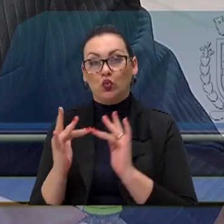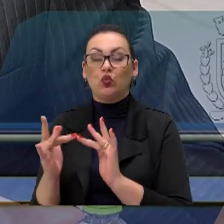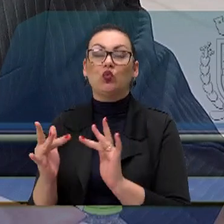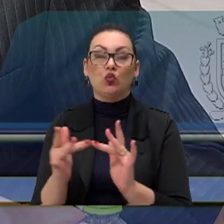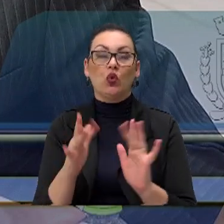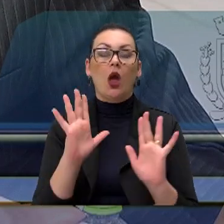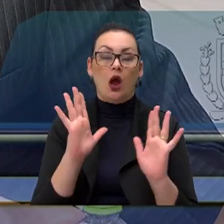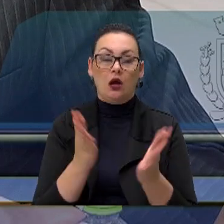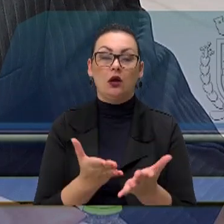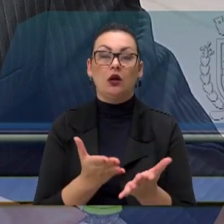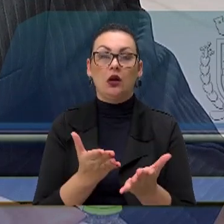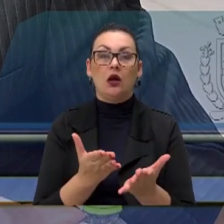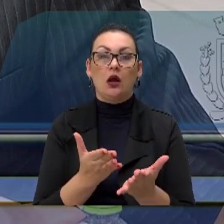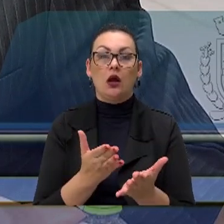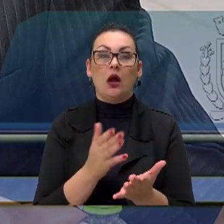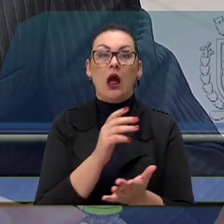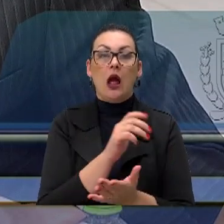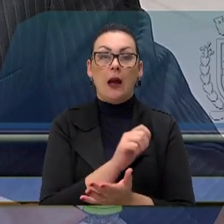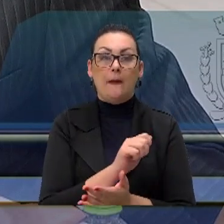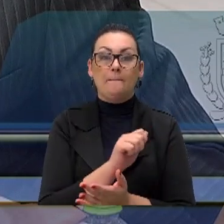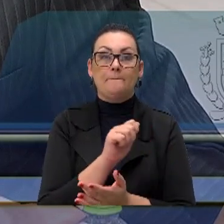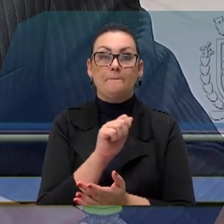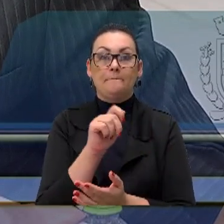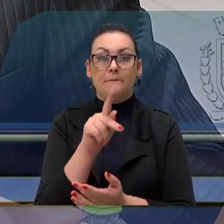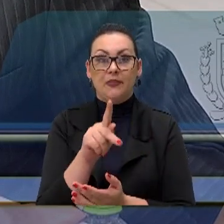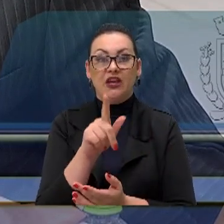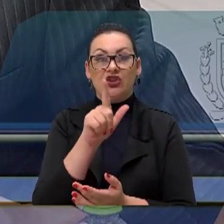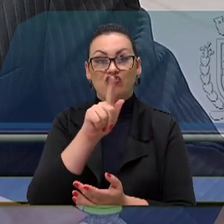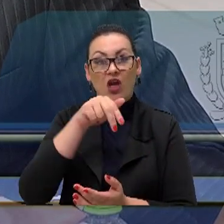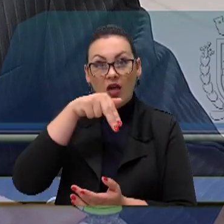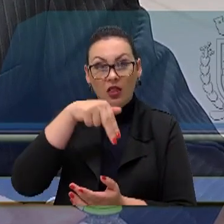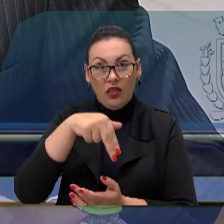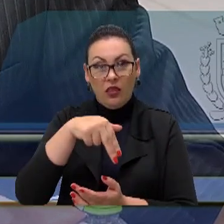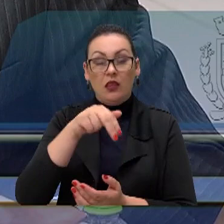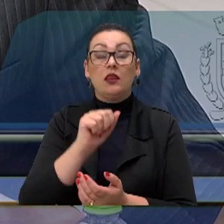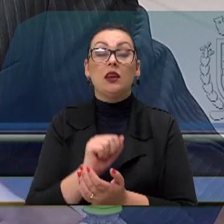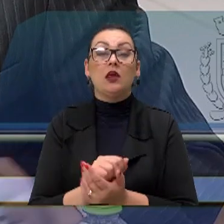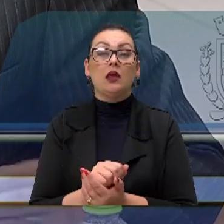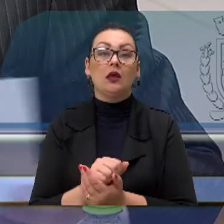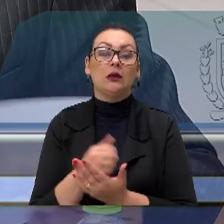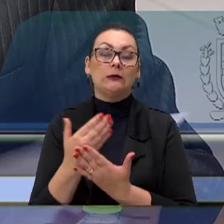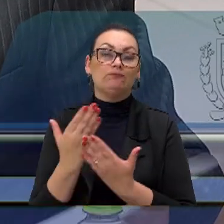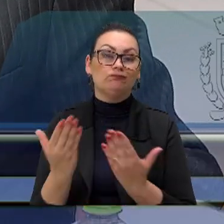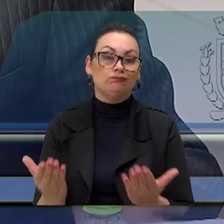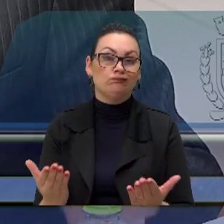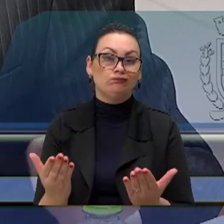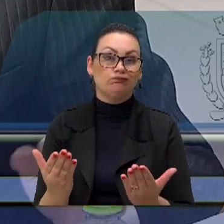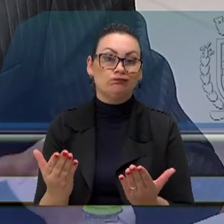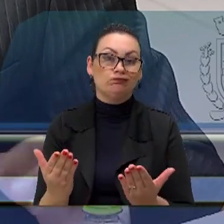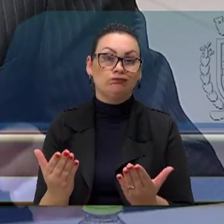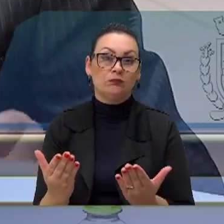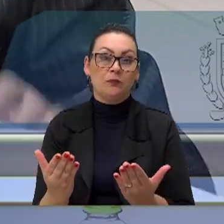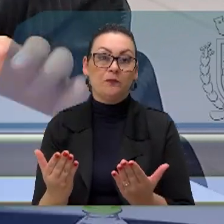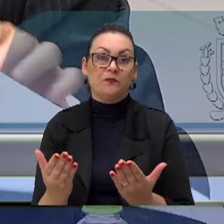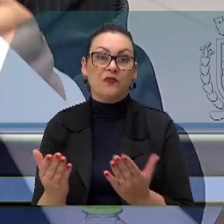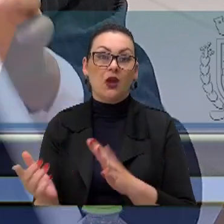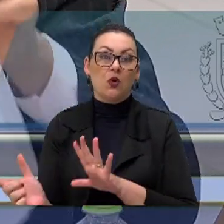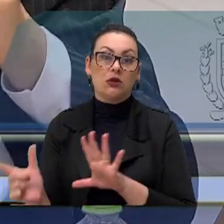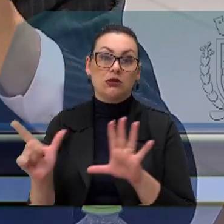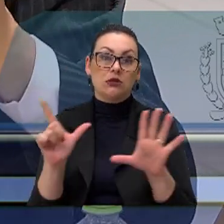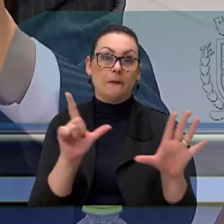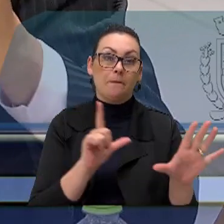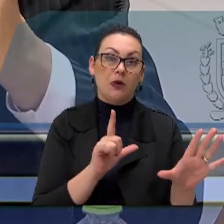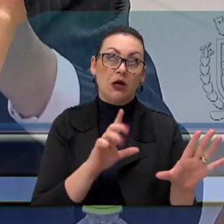contatos com o APGM nos últimos dias, Então, nós devemos ter para essa semana